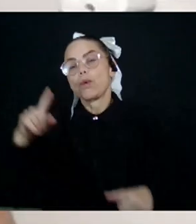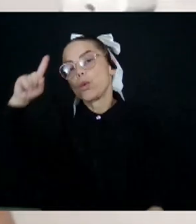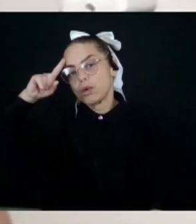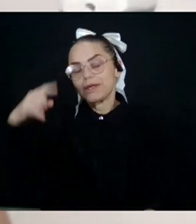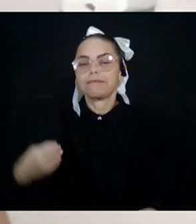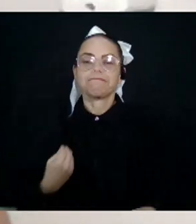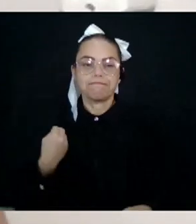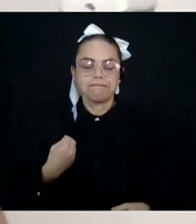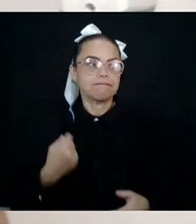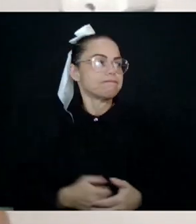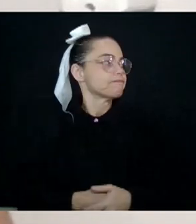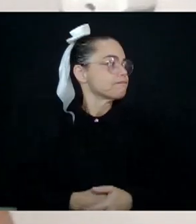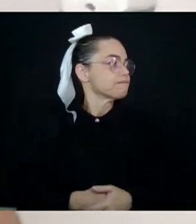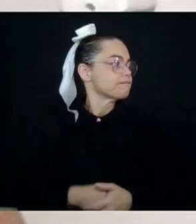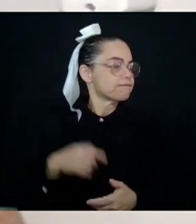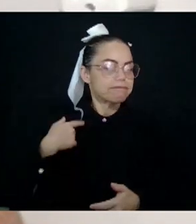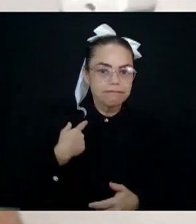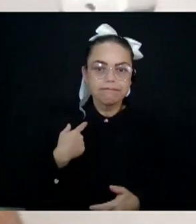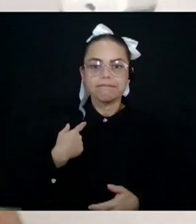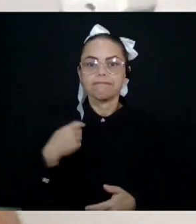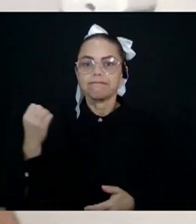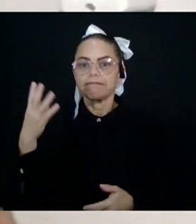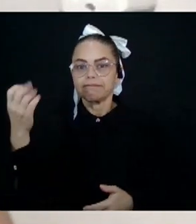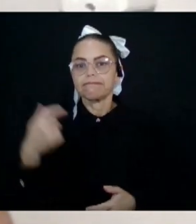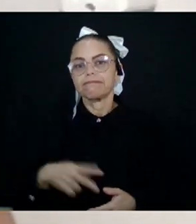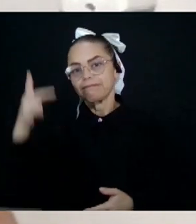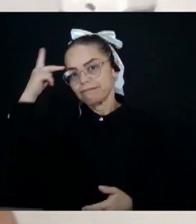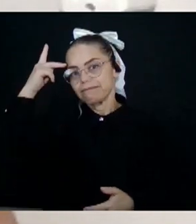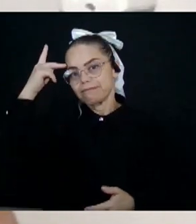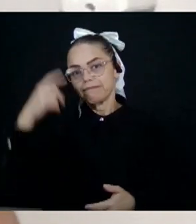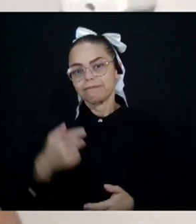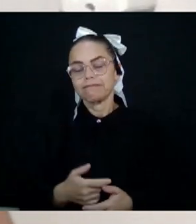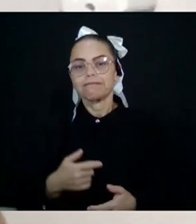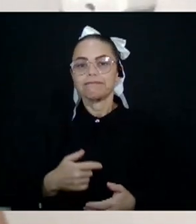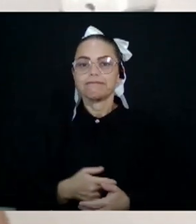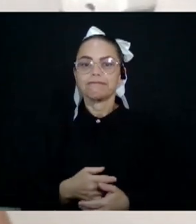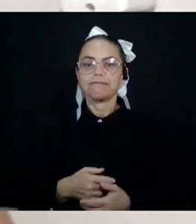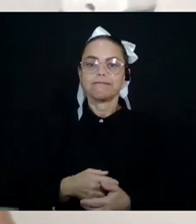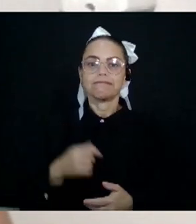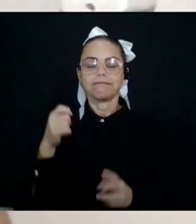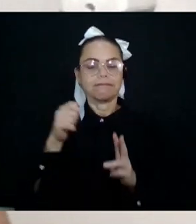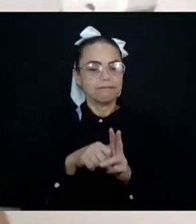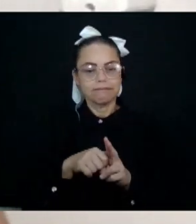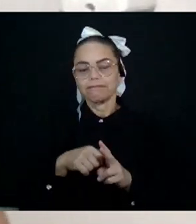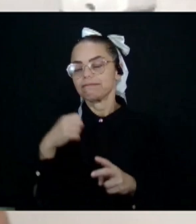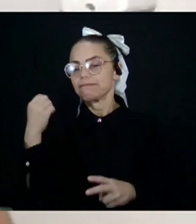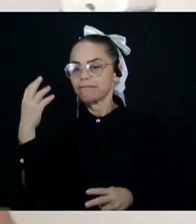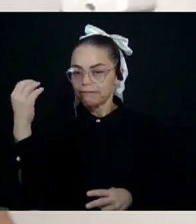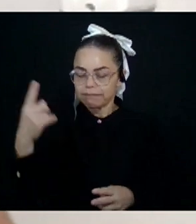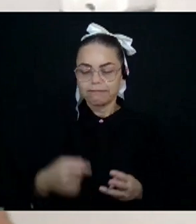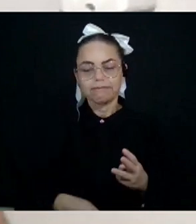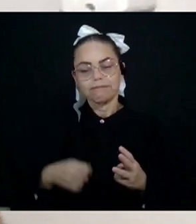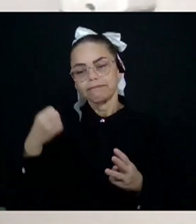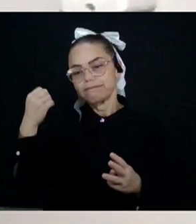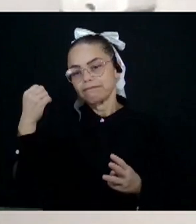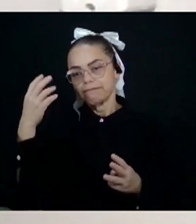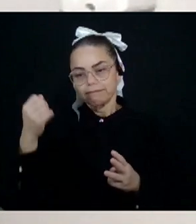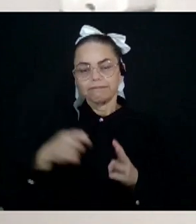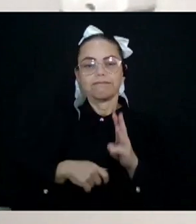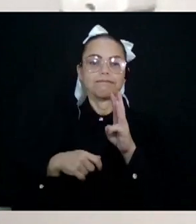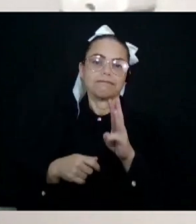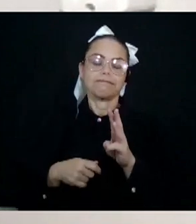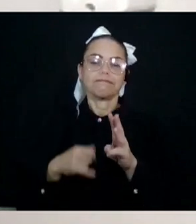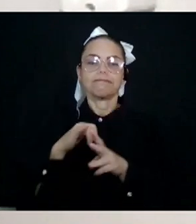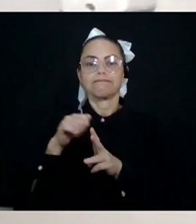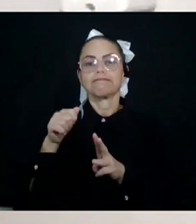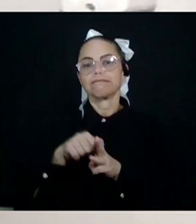da primeira viagem para São Paulo que eu fiz, eu passei a querer fazer uma viagem a cada 2 meses, ou uma viagem a cada 3 meses, para poder aproveitar mais um